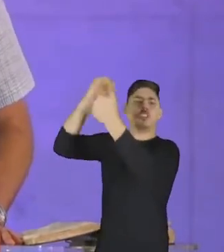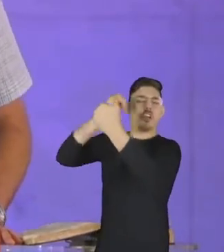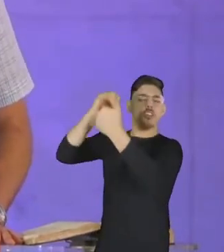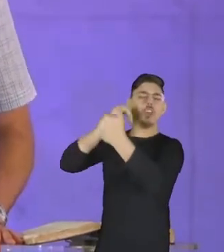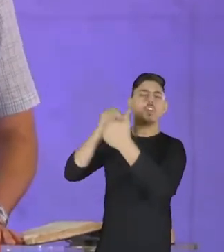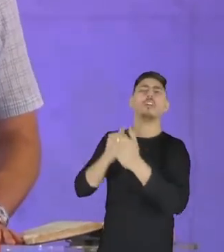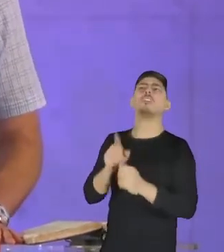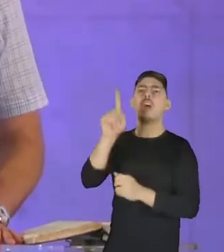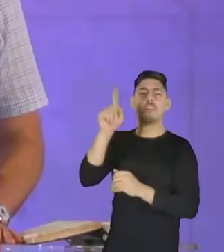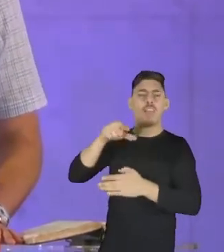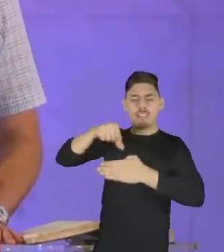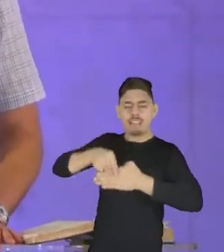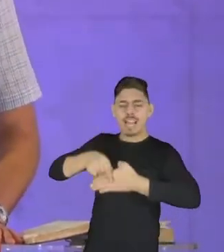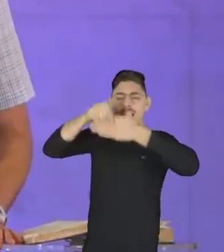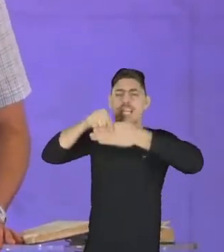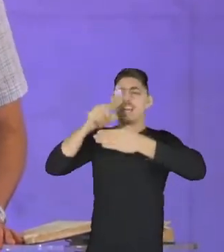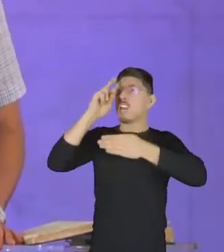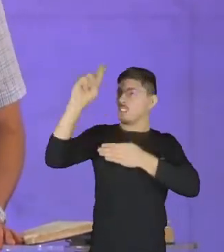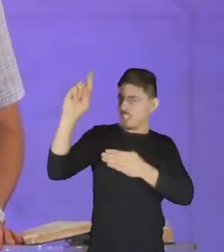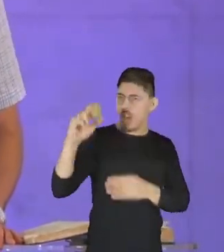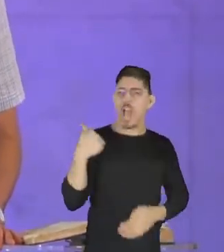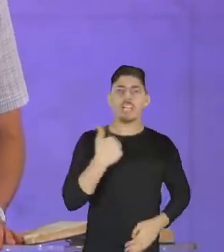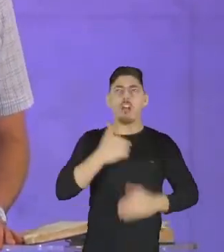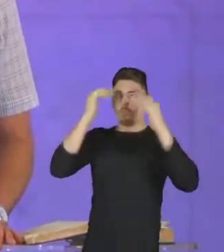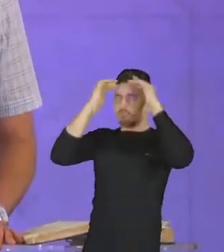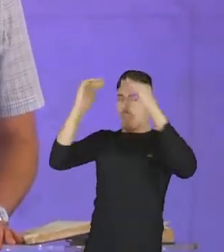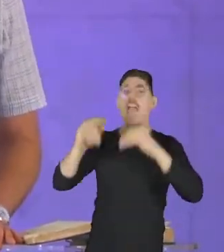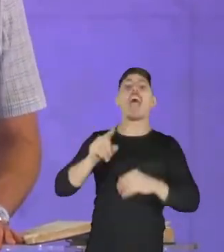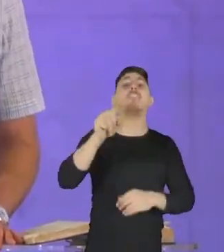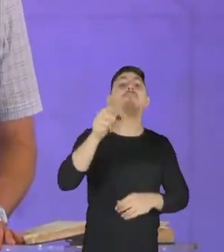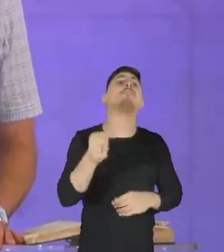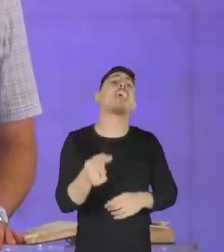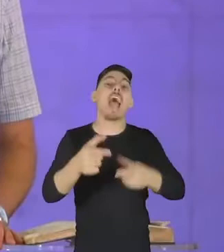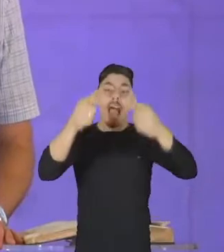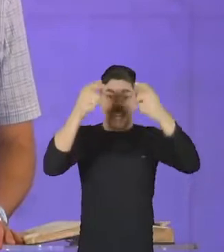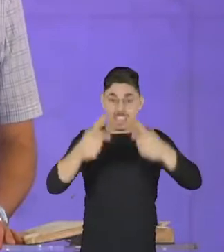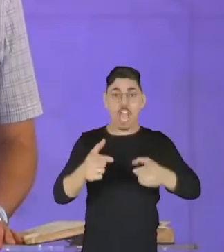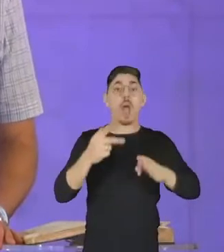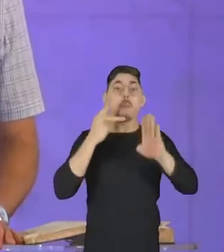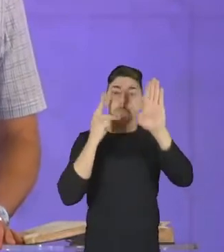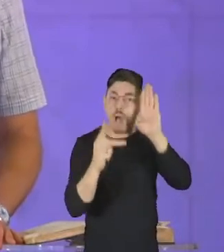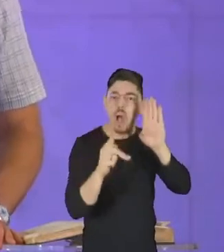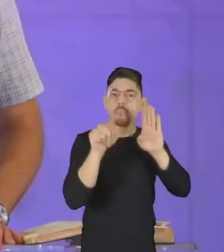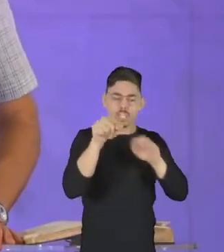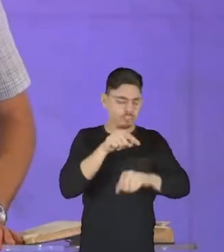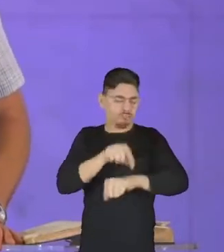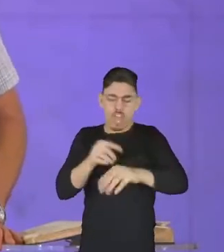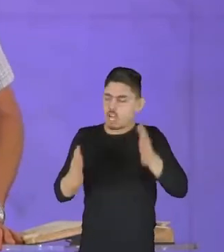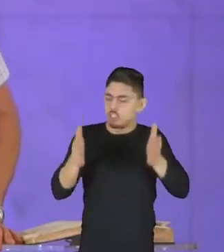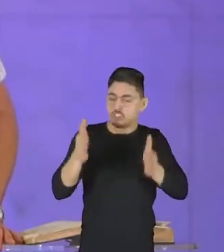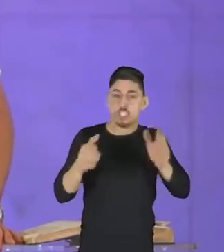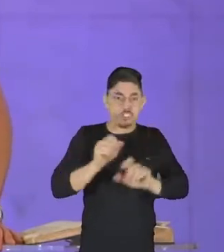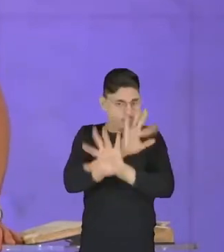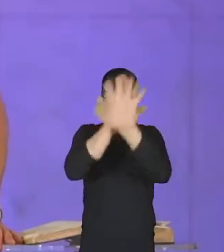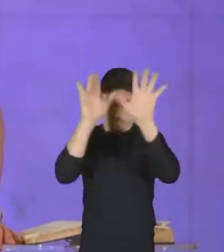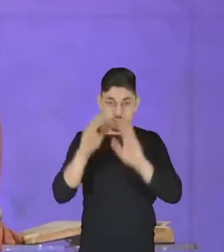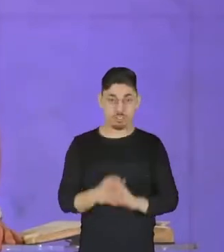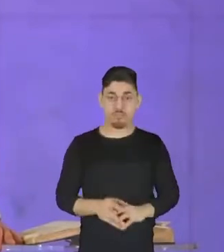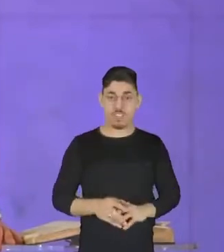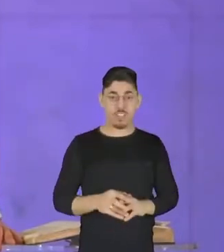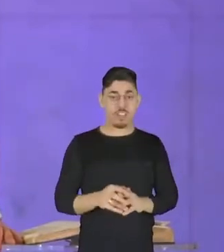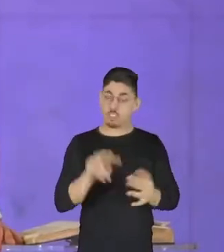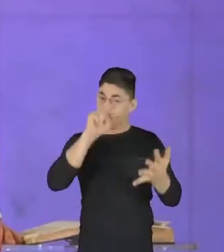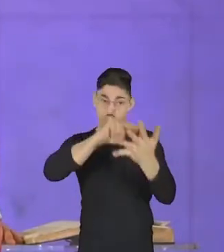da liderança do Senhor, e essa terra prometida, esses dias de glória, não são livres dos dias de